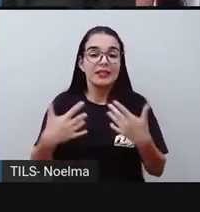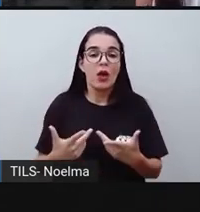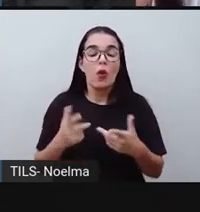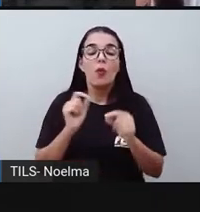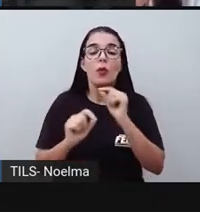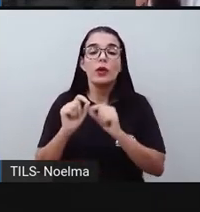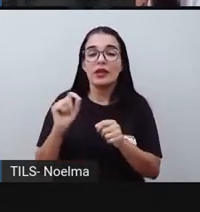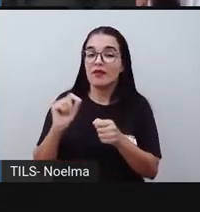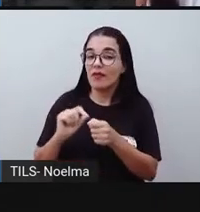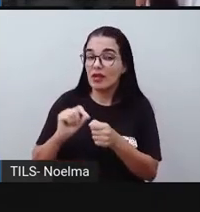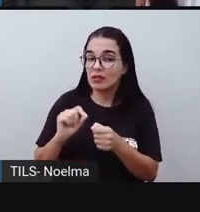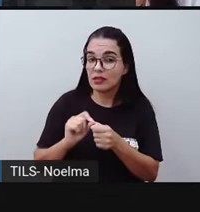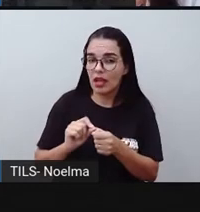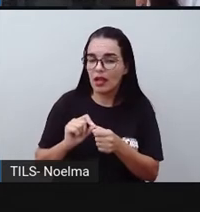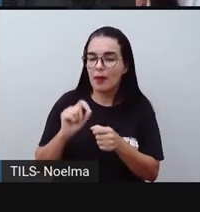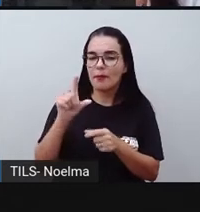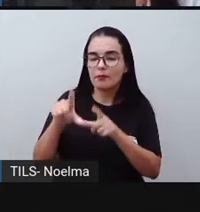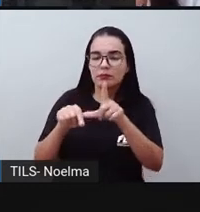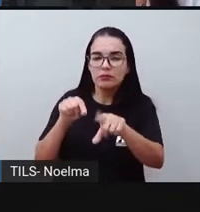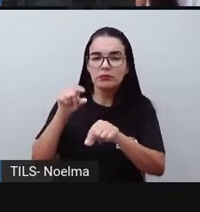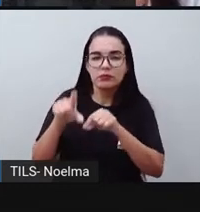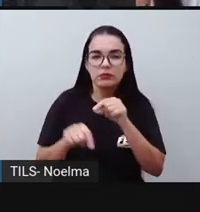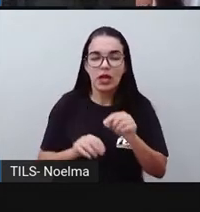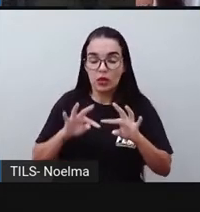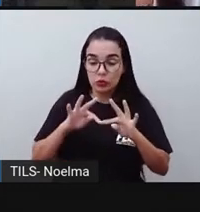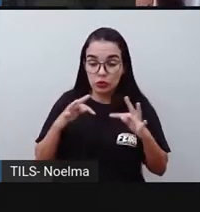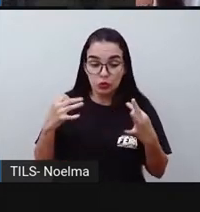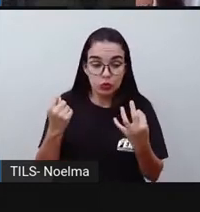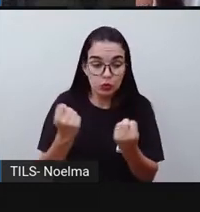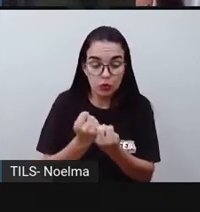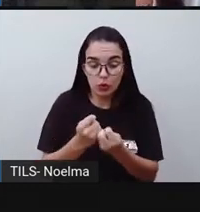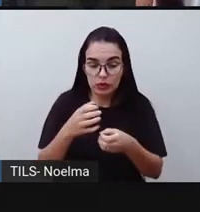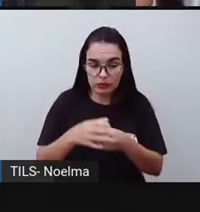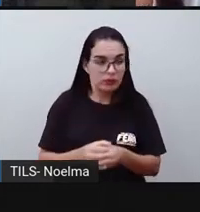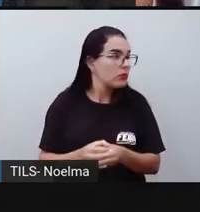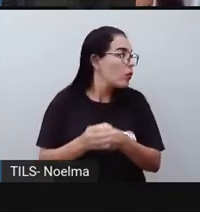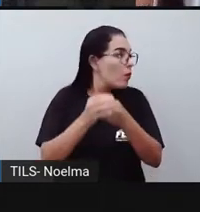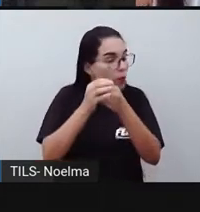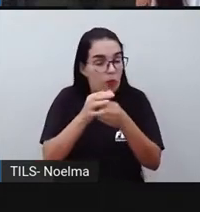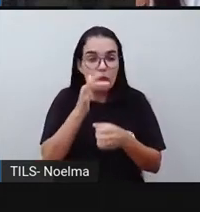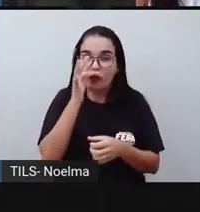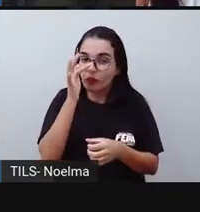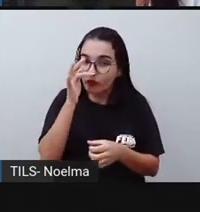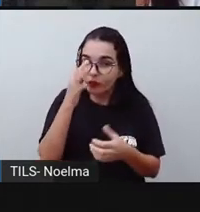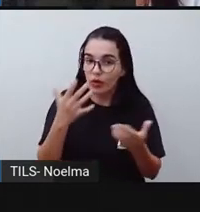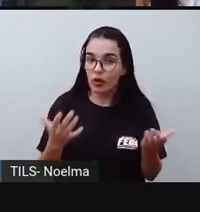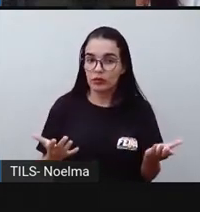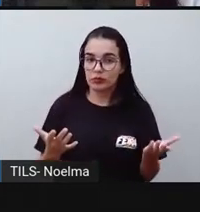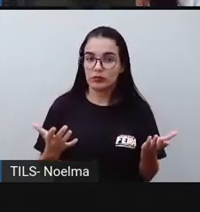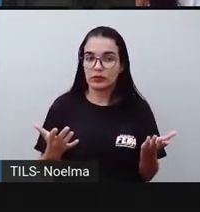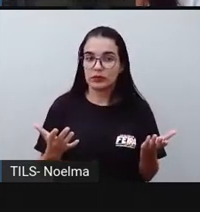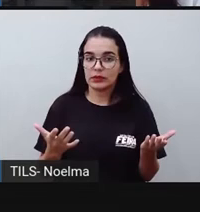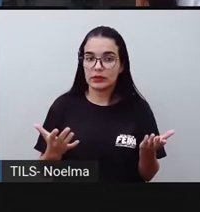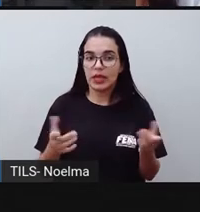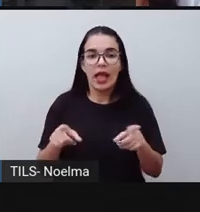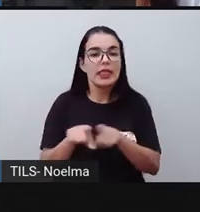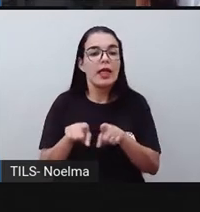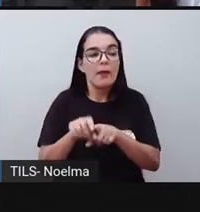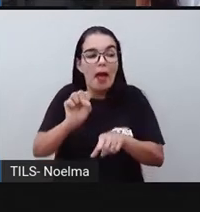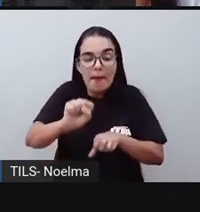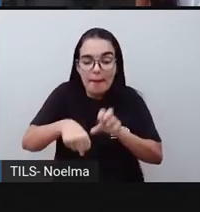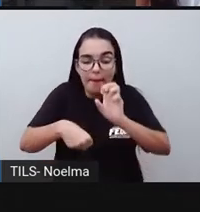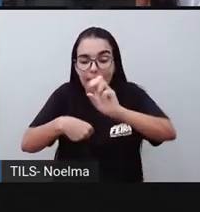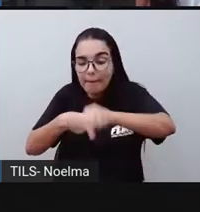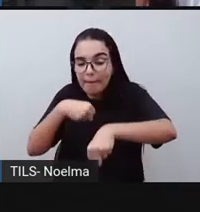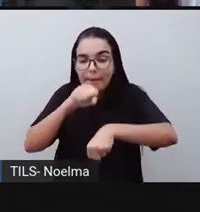fazer para determinar a quantidade total de buquês? E também a quantidade total de patas de